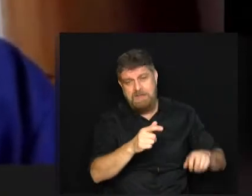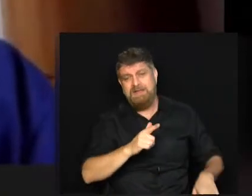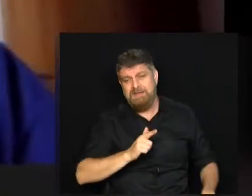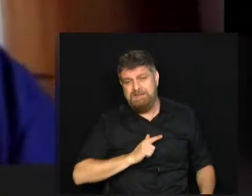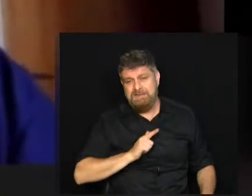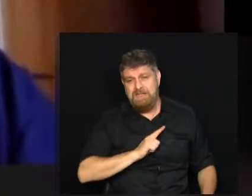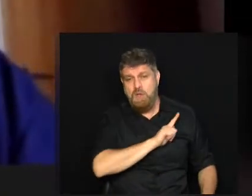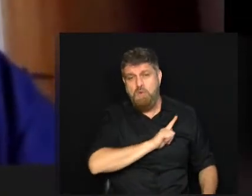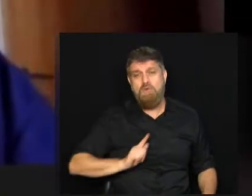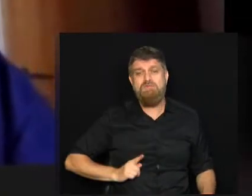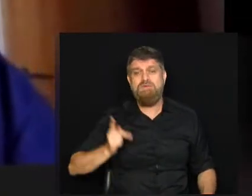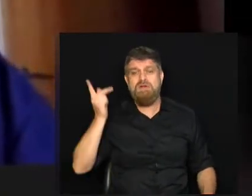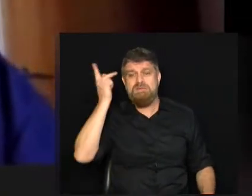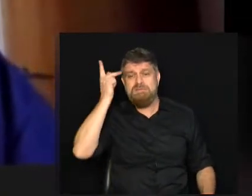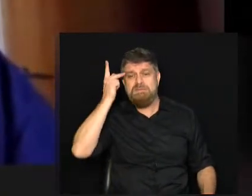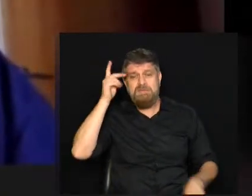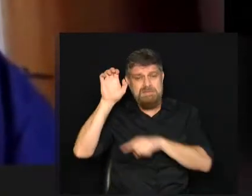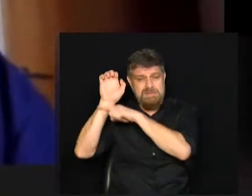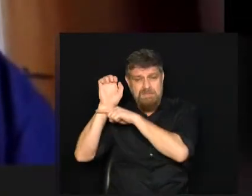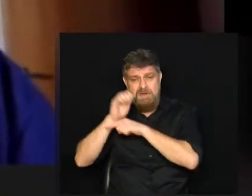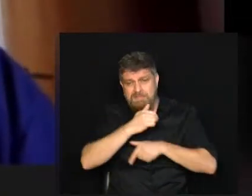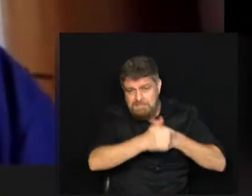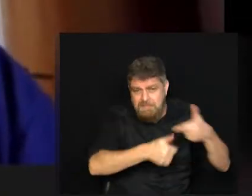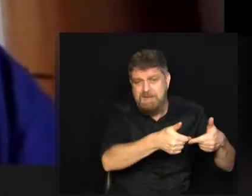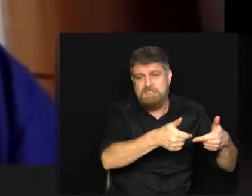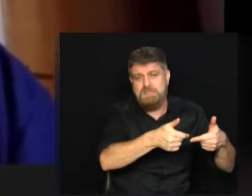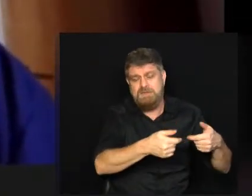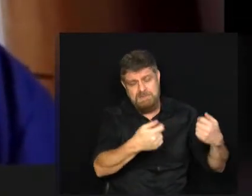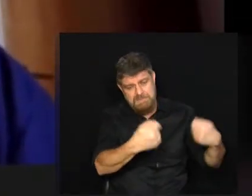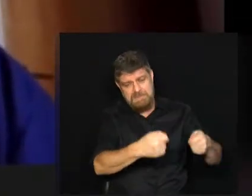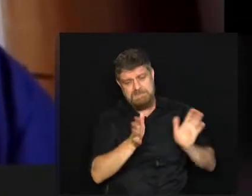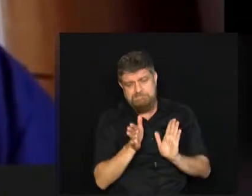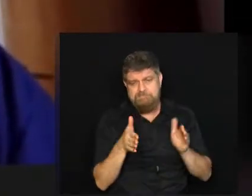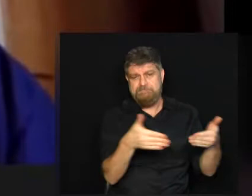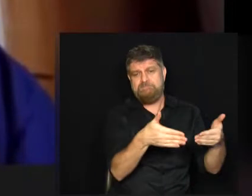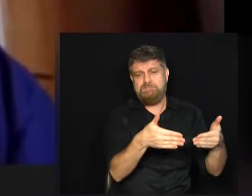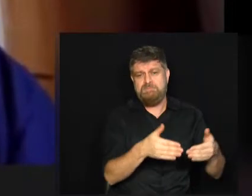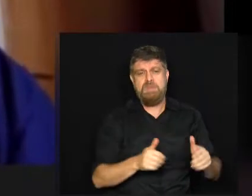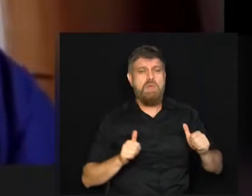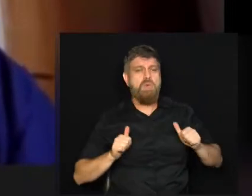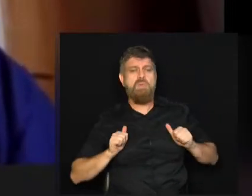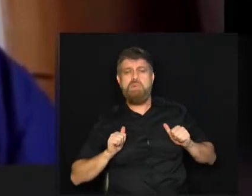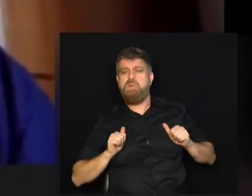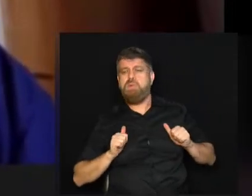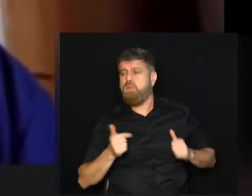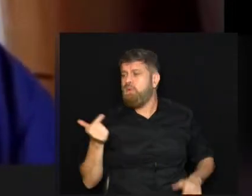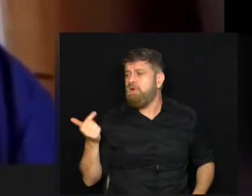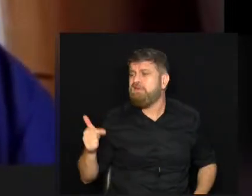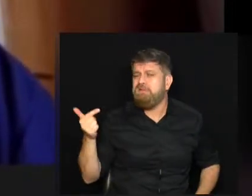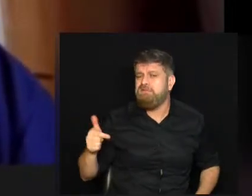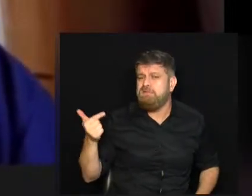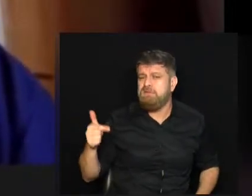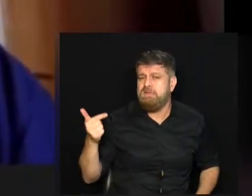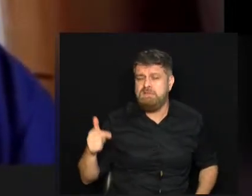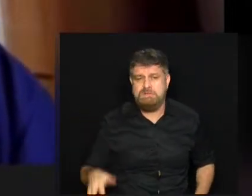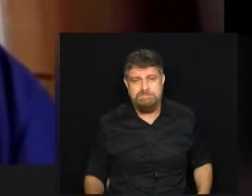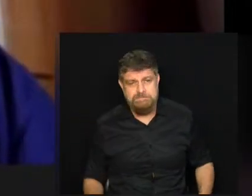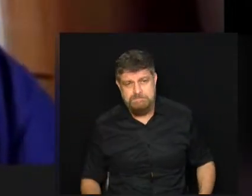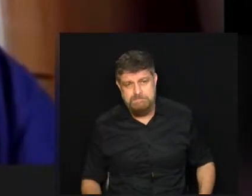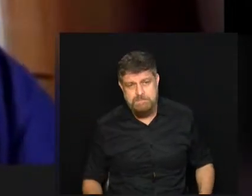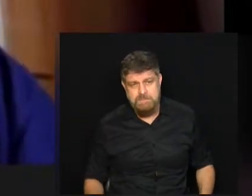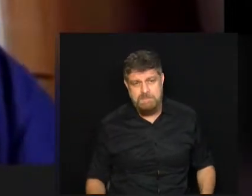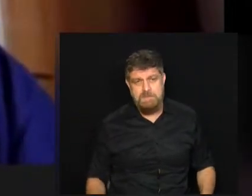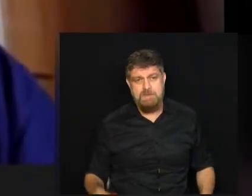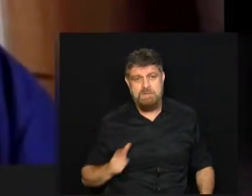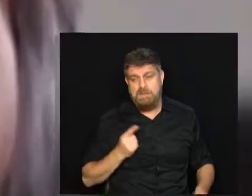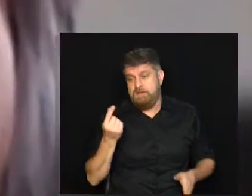Estado precisa atuar, né? Mas não tem atuação que não seja com